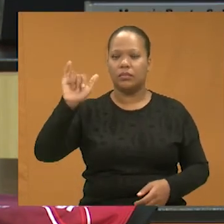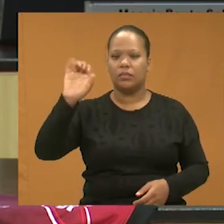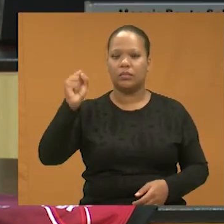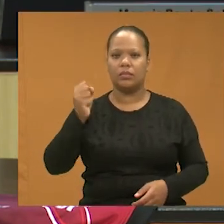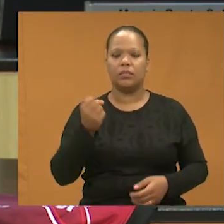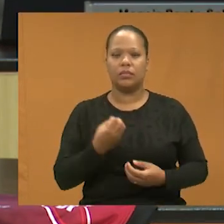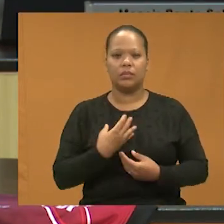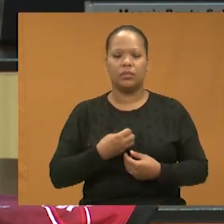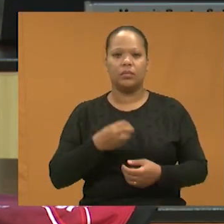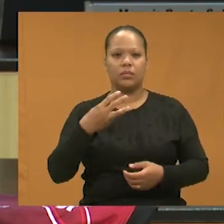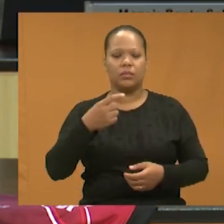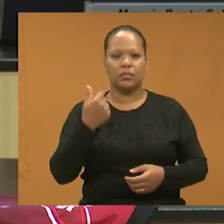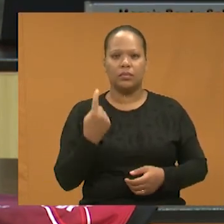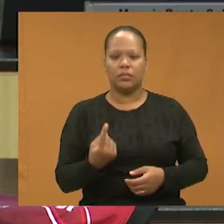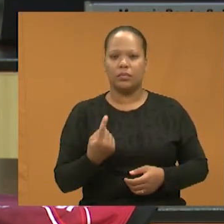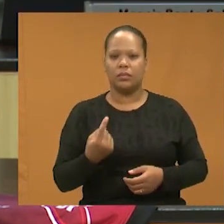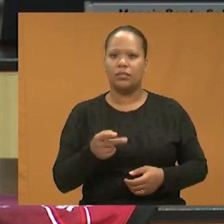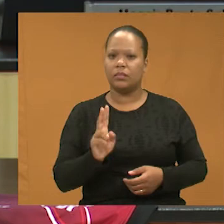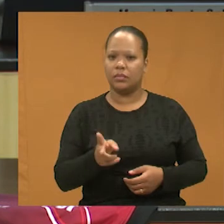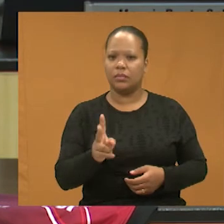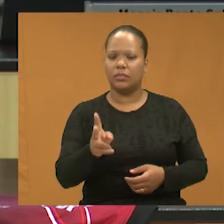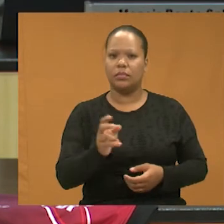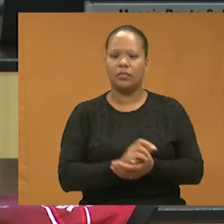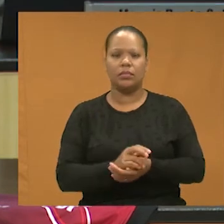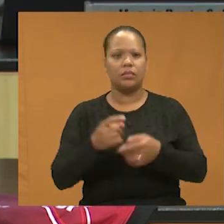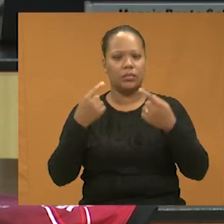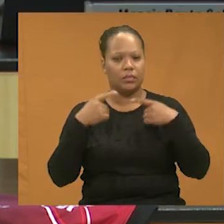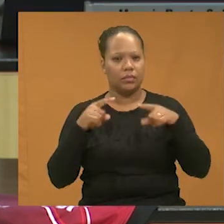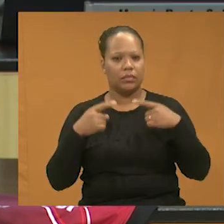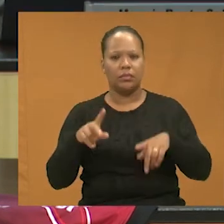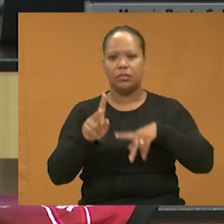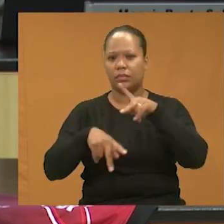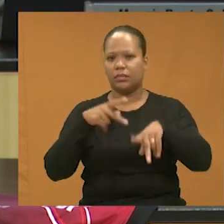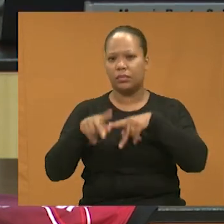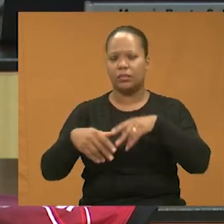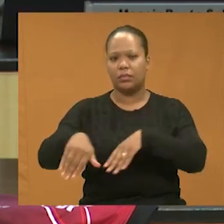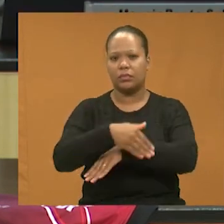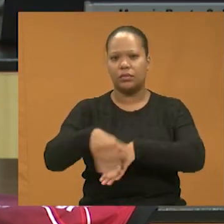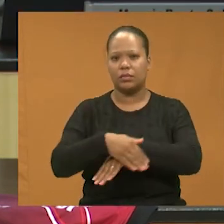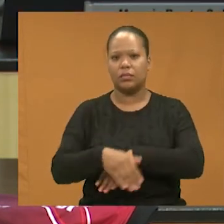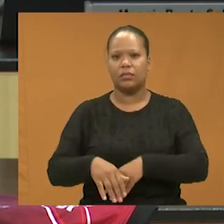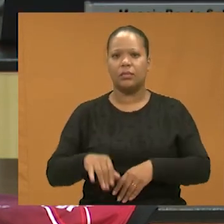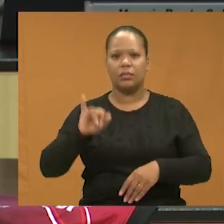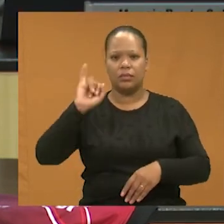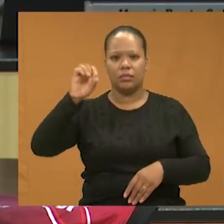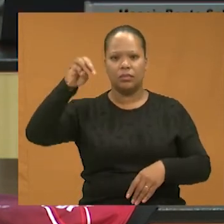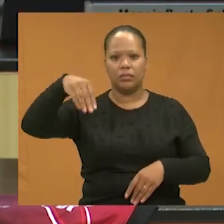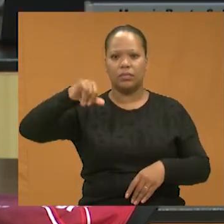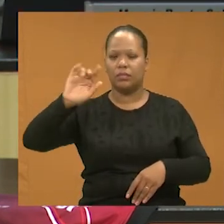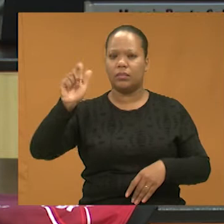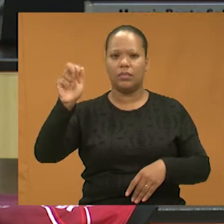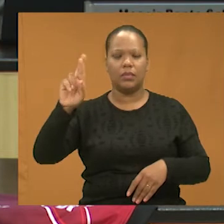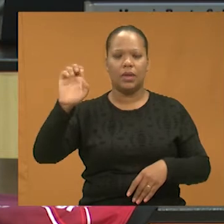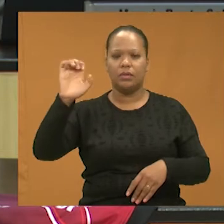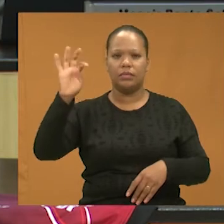31. Este vereador recebe com frequência muitas reclamações de moradores da Avenida dos Imigrantes, do Parque